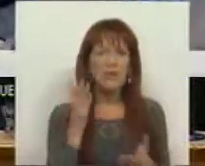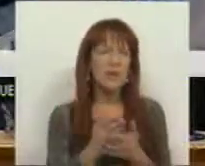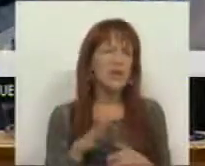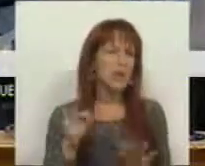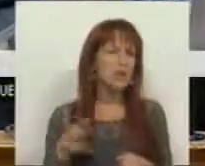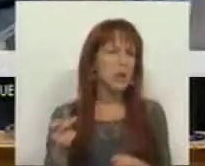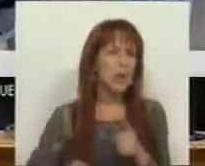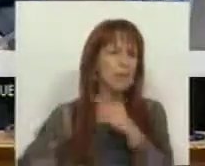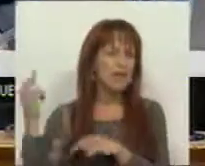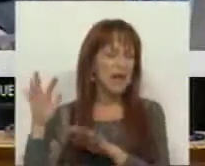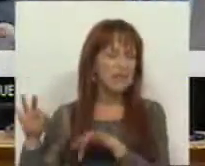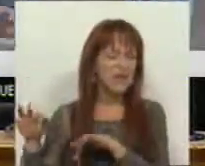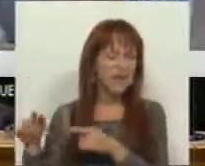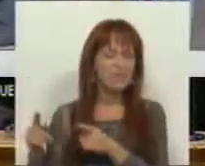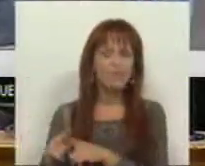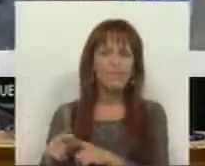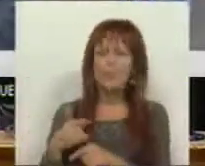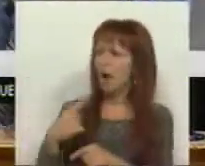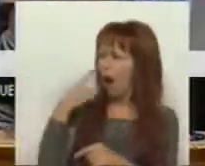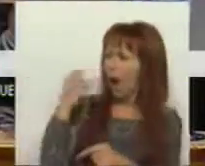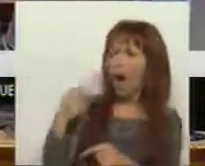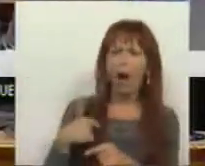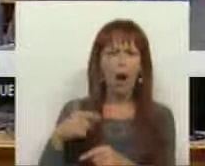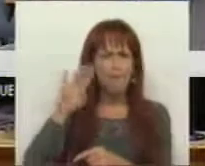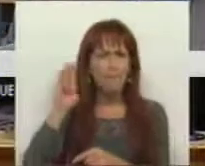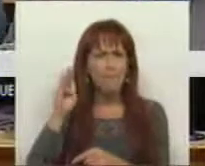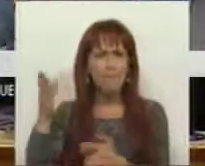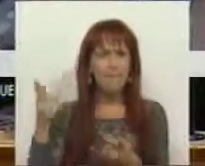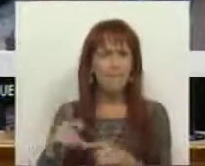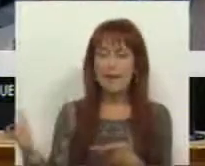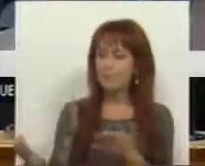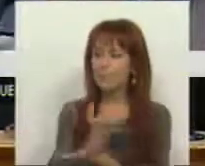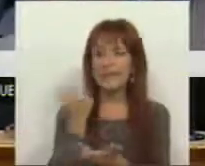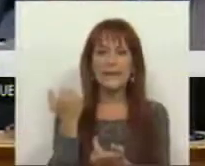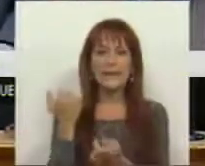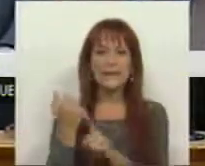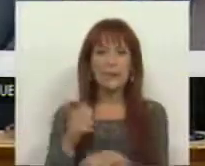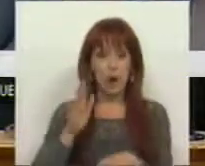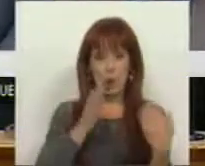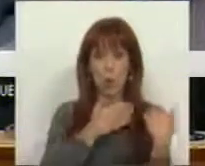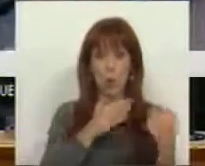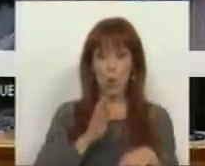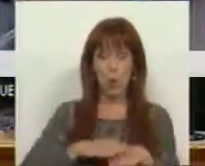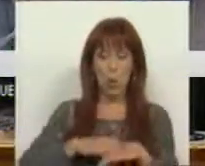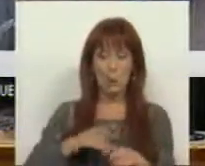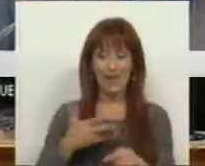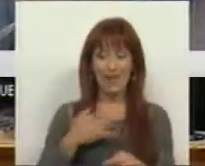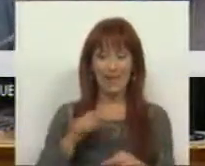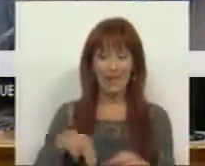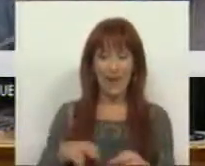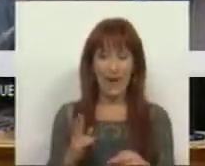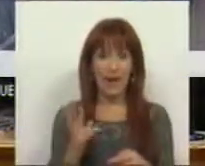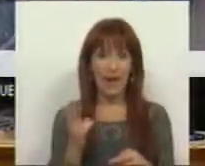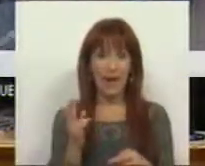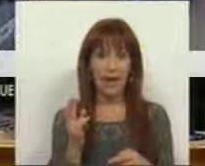desde o final do ano passado, que nos apercebemos e ficámos a saber que o mosquito responsável pelo dengue já